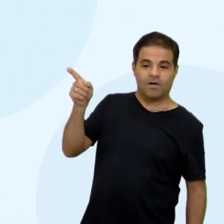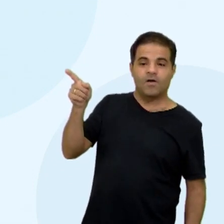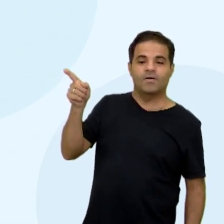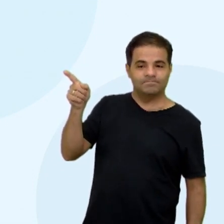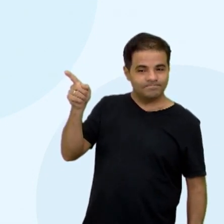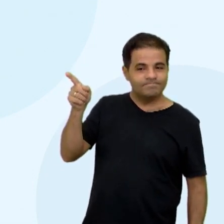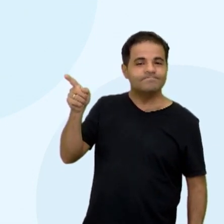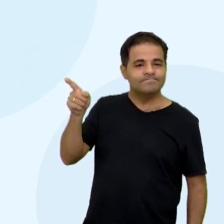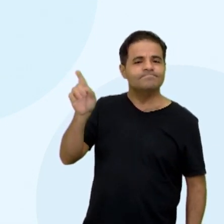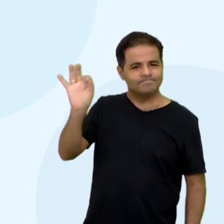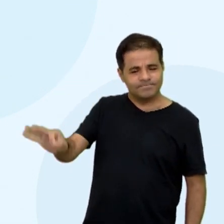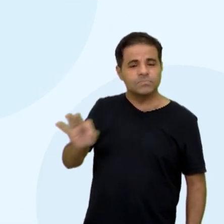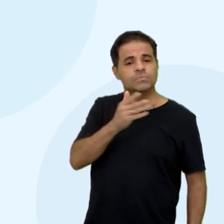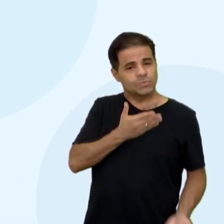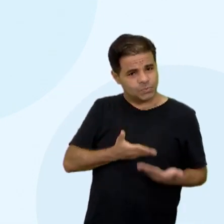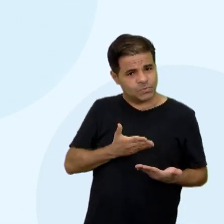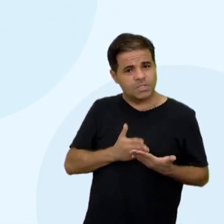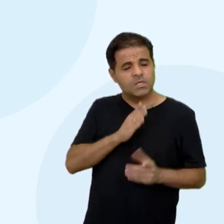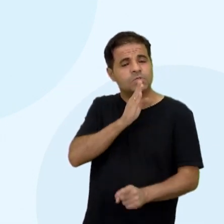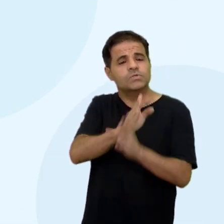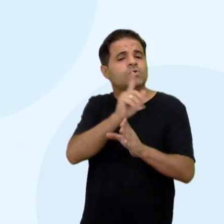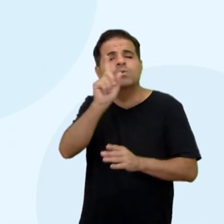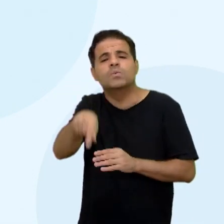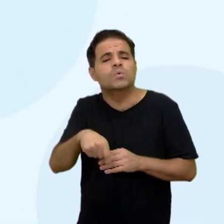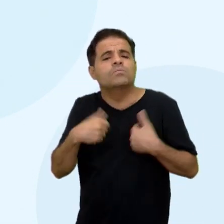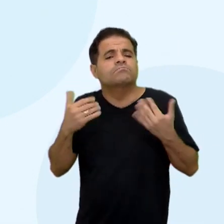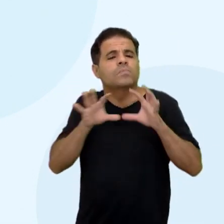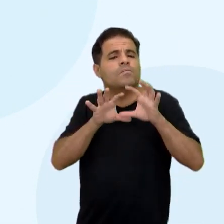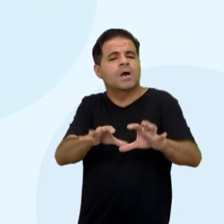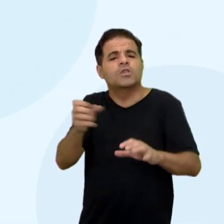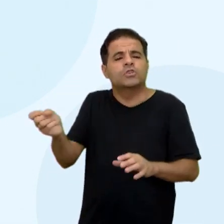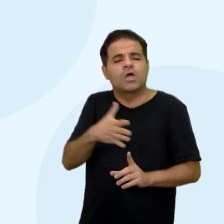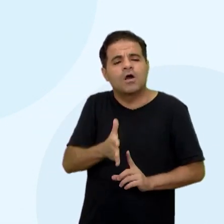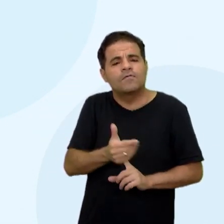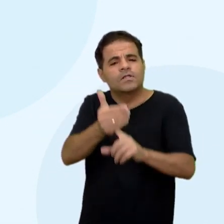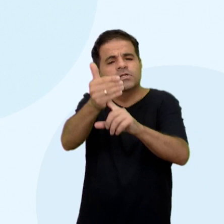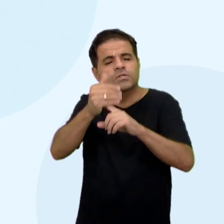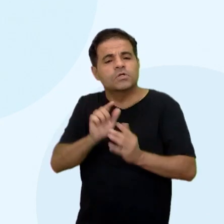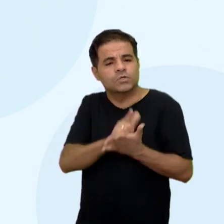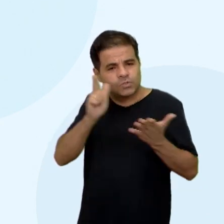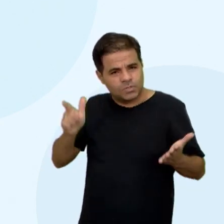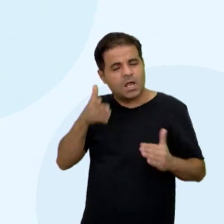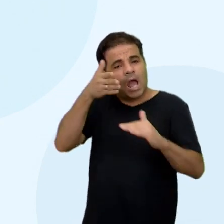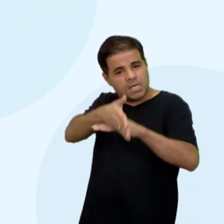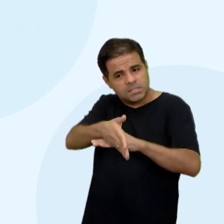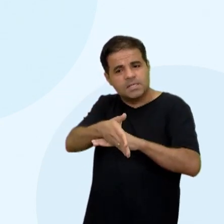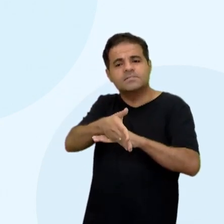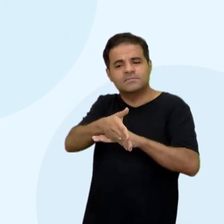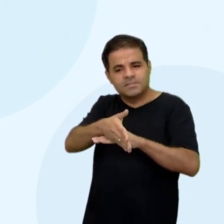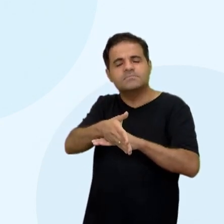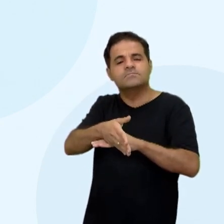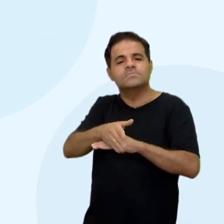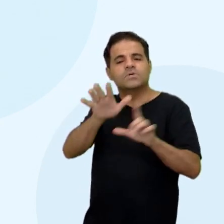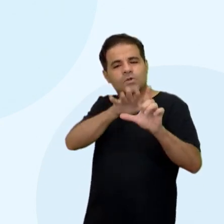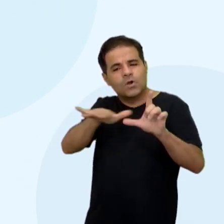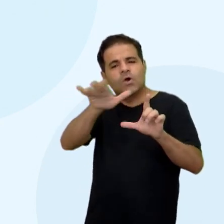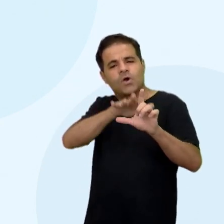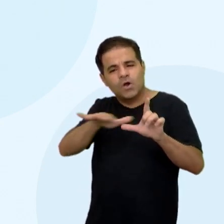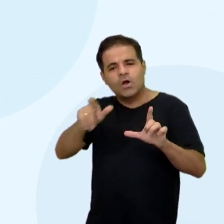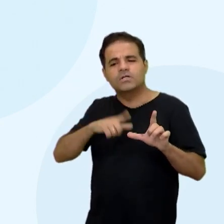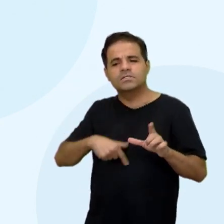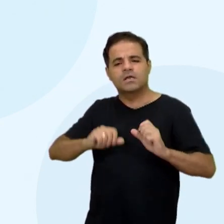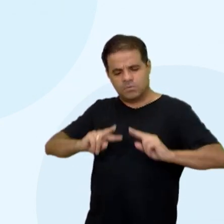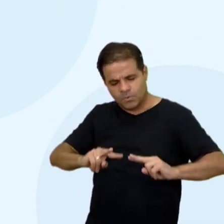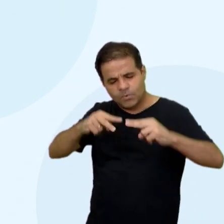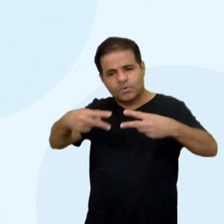mais, tá? Estudante, descubra mais sobre o impacto das novas tecnologias no jornalismo acessando, e aí tem o QR Code, tem os links